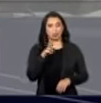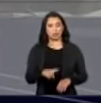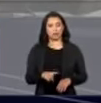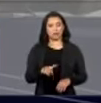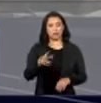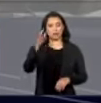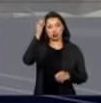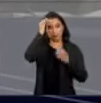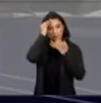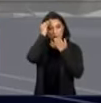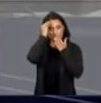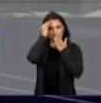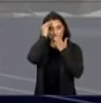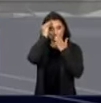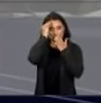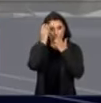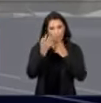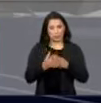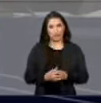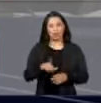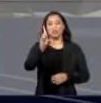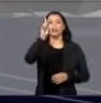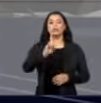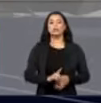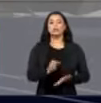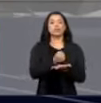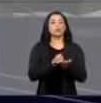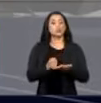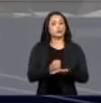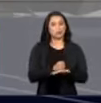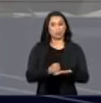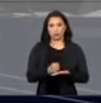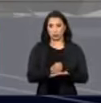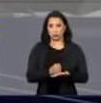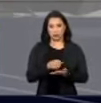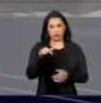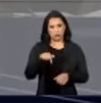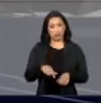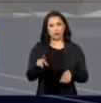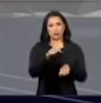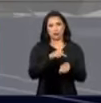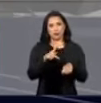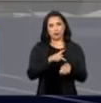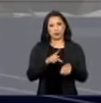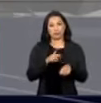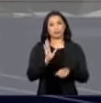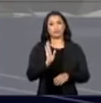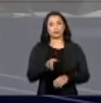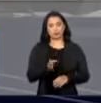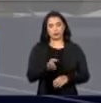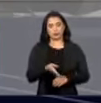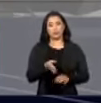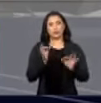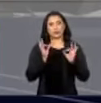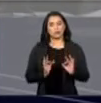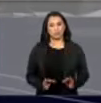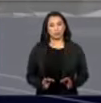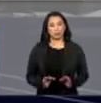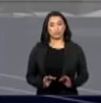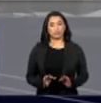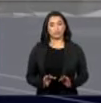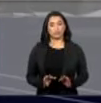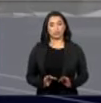interpretação e na aplicação do direito fundamental deste país. E já no preâmbulo se afirma que